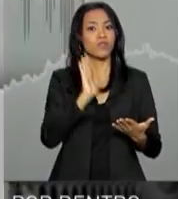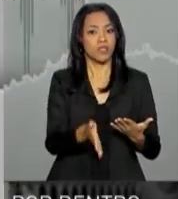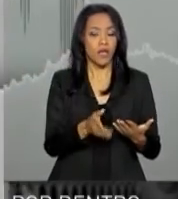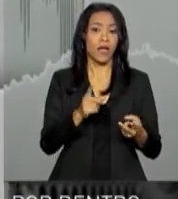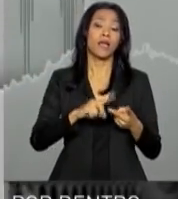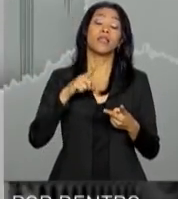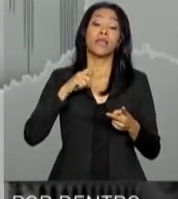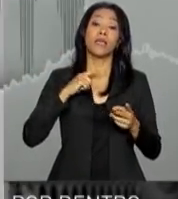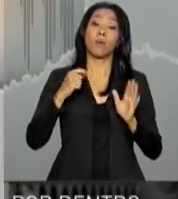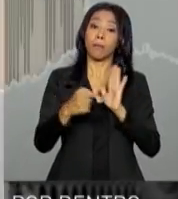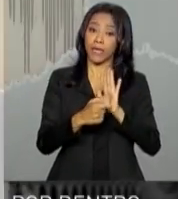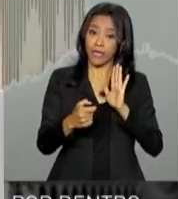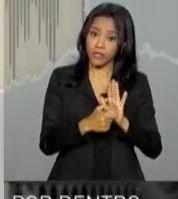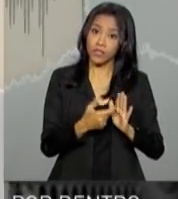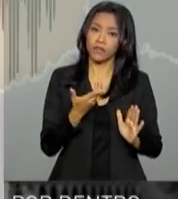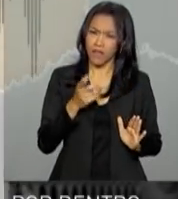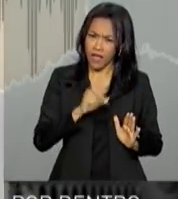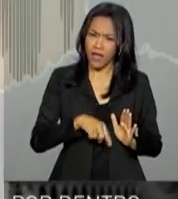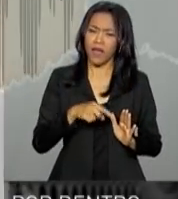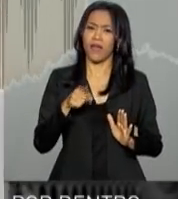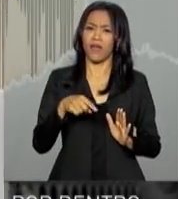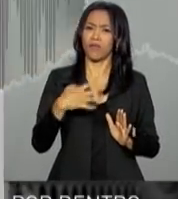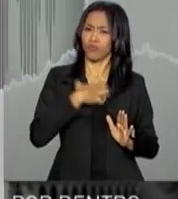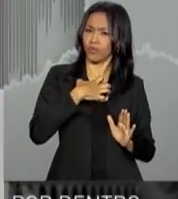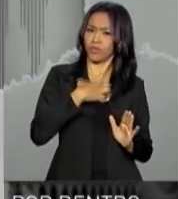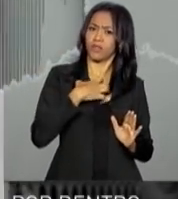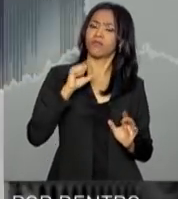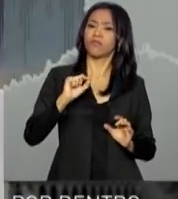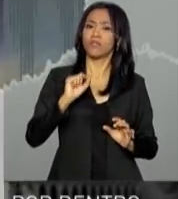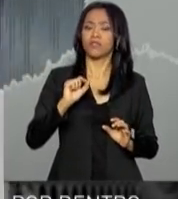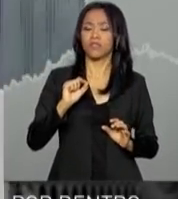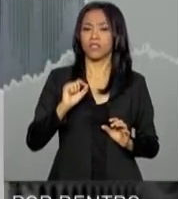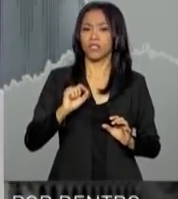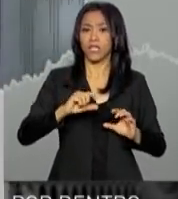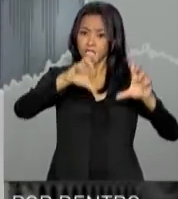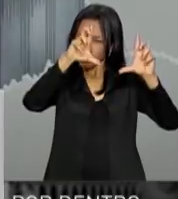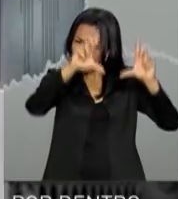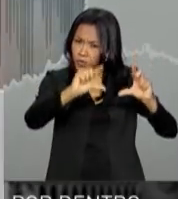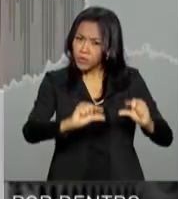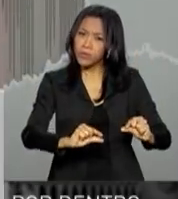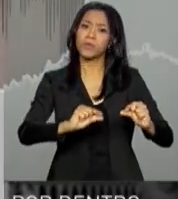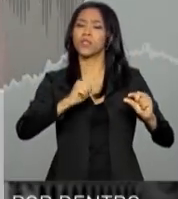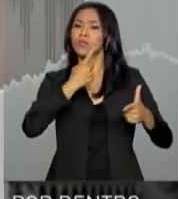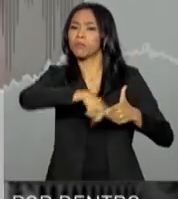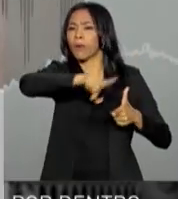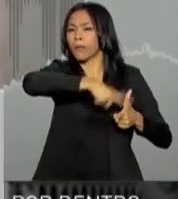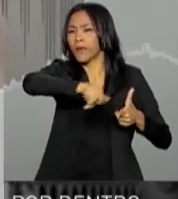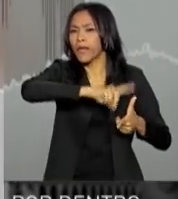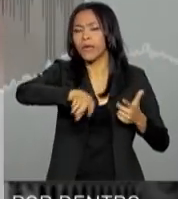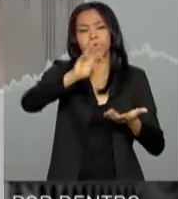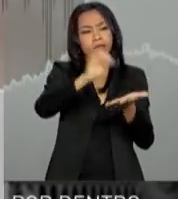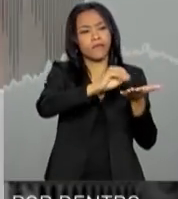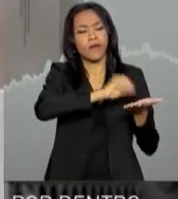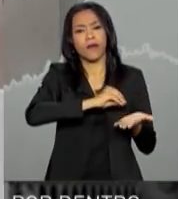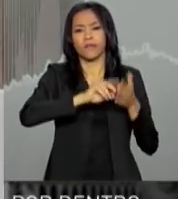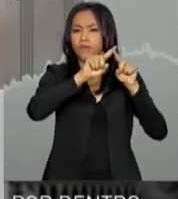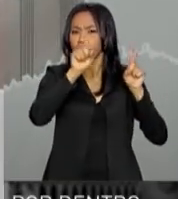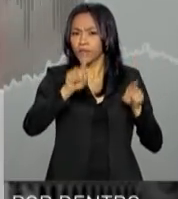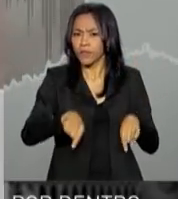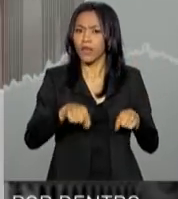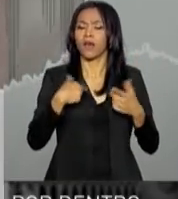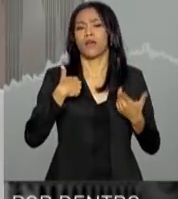é uma forma de minimizar a diretoria e se esses problemas com relação a pessoal falta de pessoal para atender